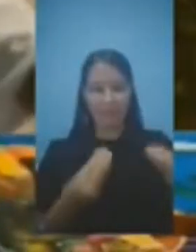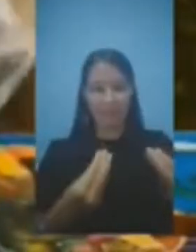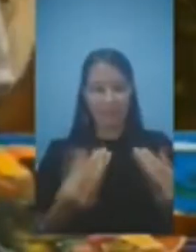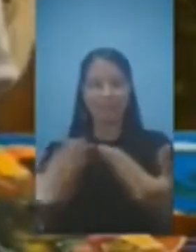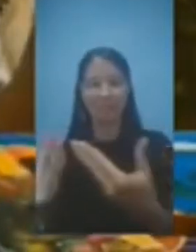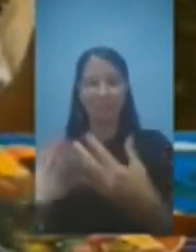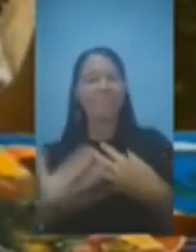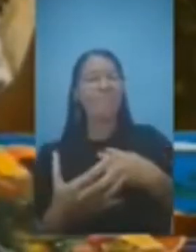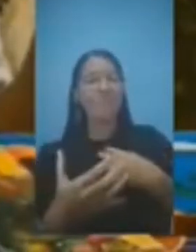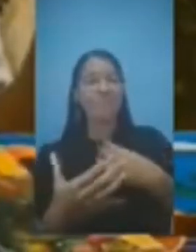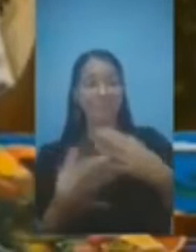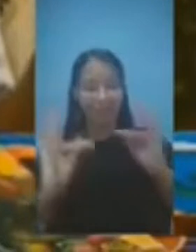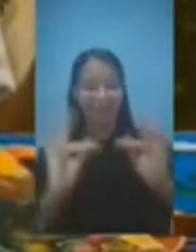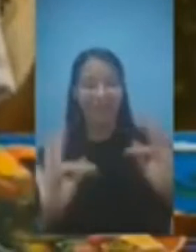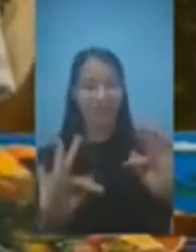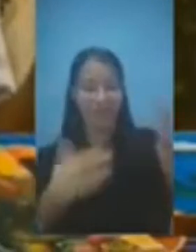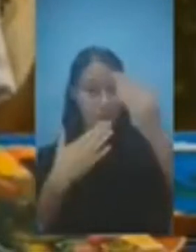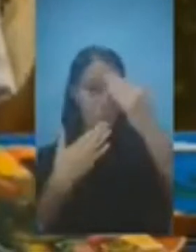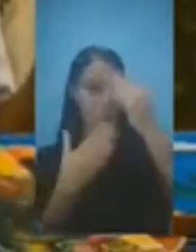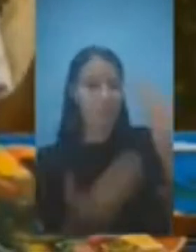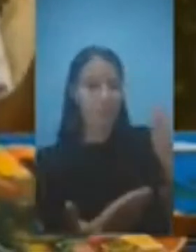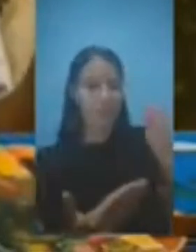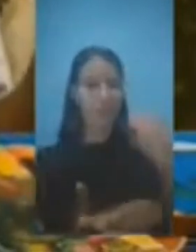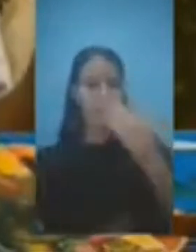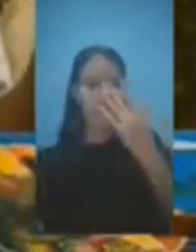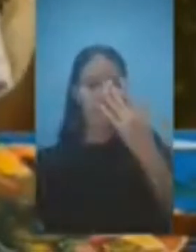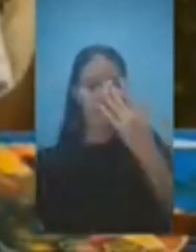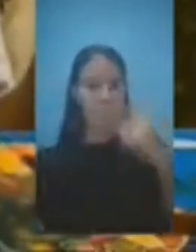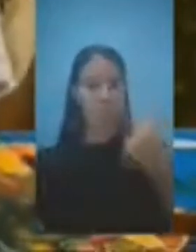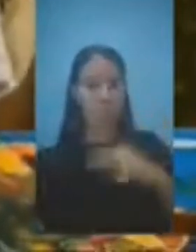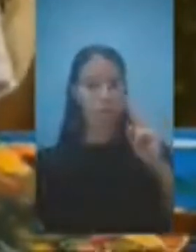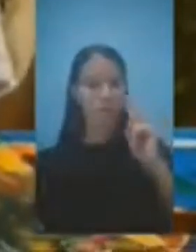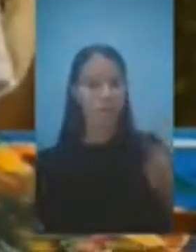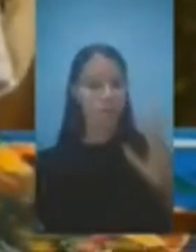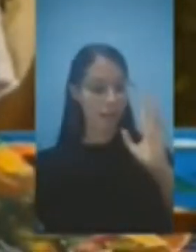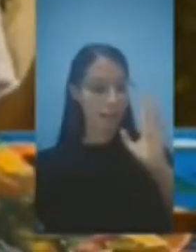Criando Asas para você. Quanta honra, Roca. Muito obrigada.